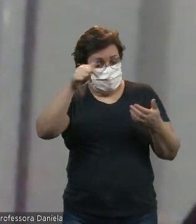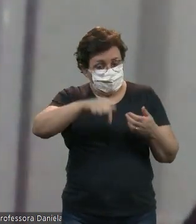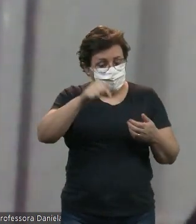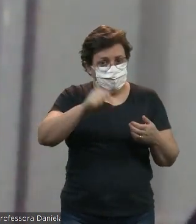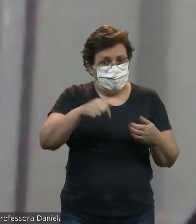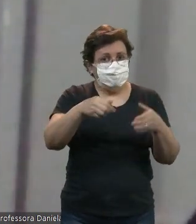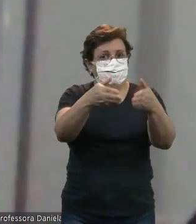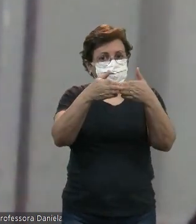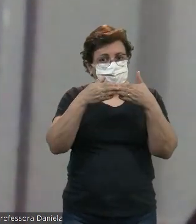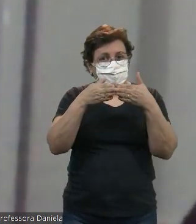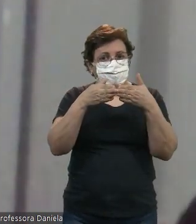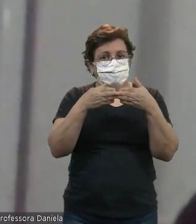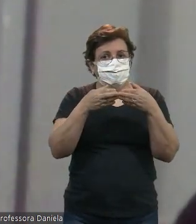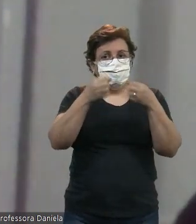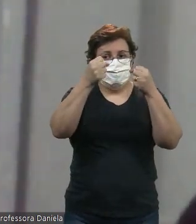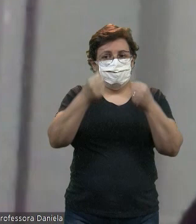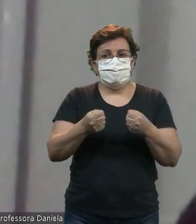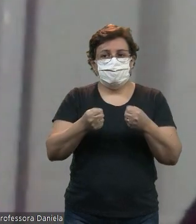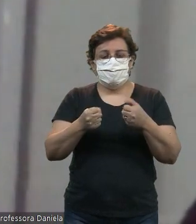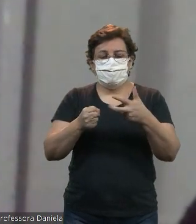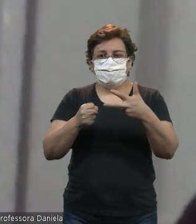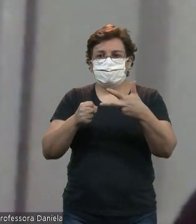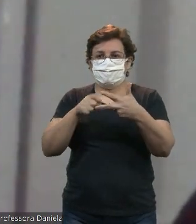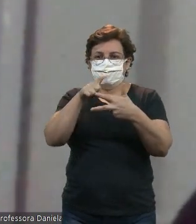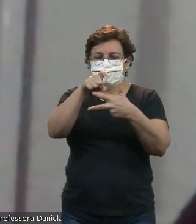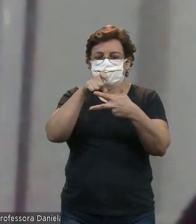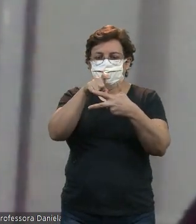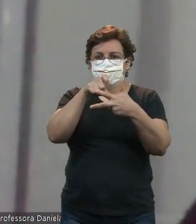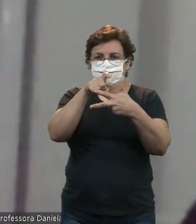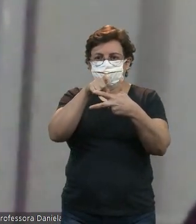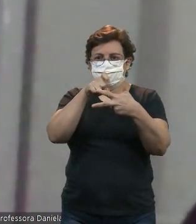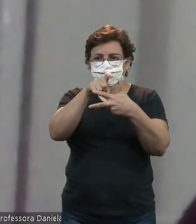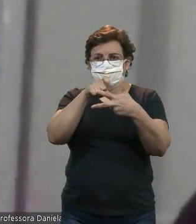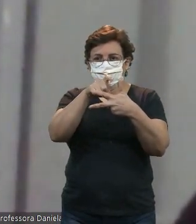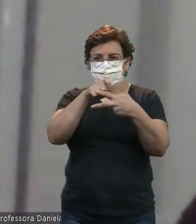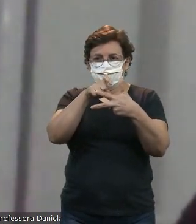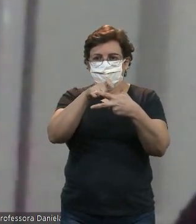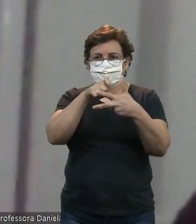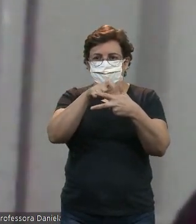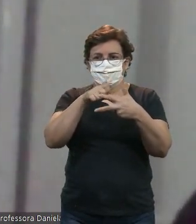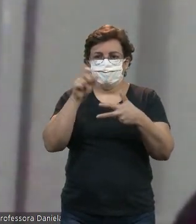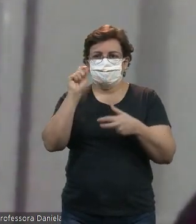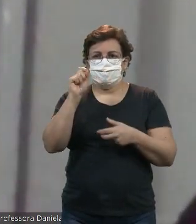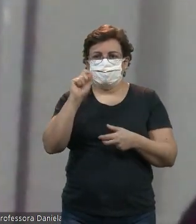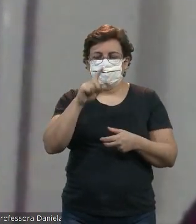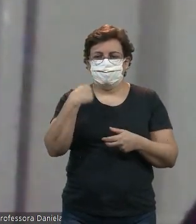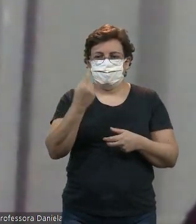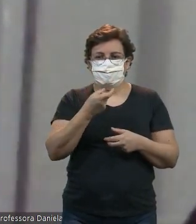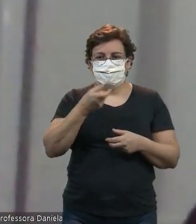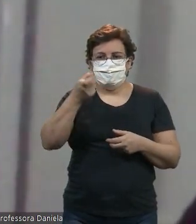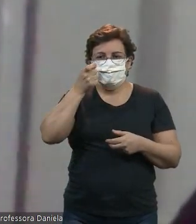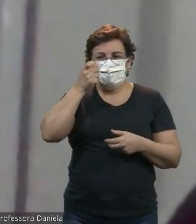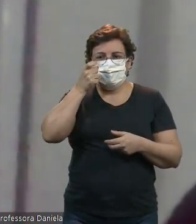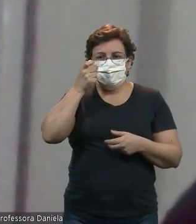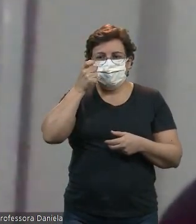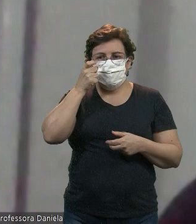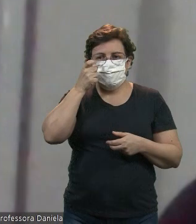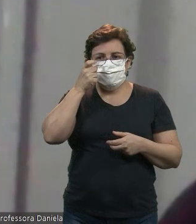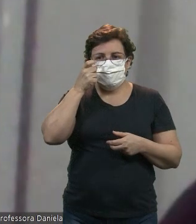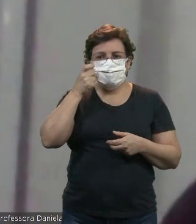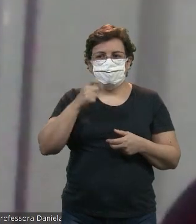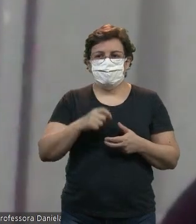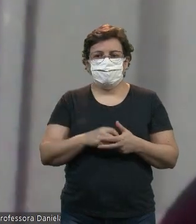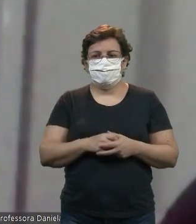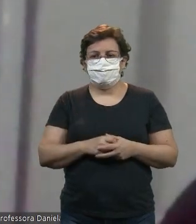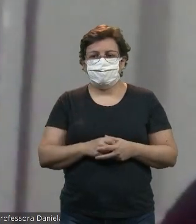pedido ao Executivo e também para quem está nos assistindo, para que nos ajude a cobrar essa questão. Foi